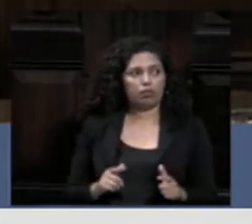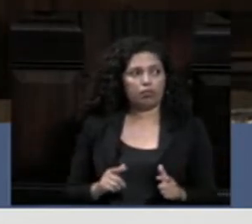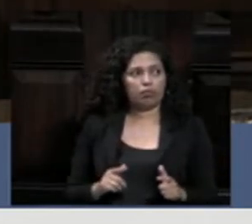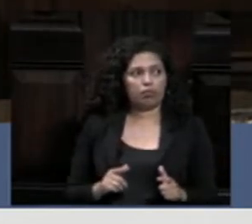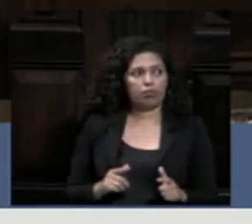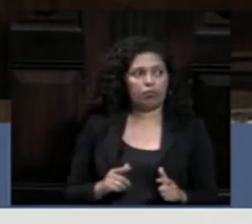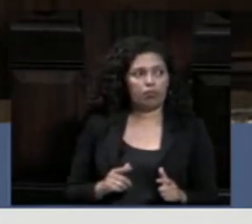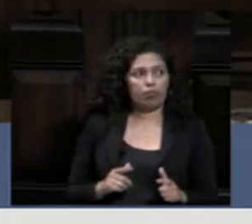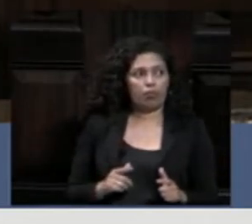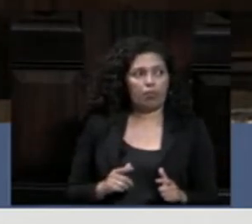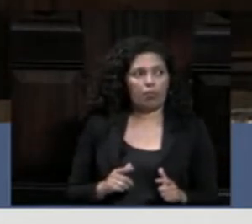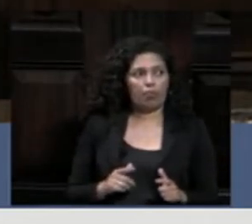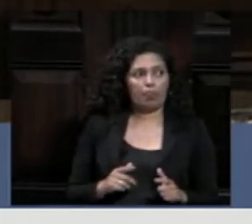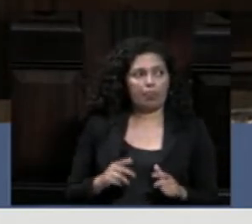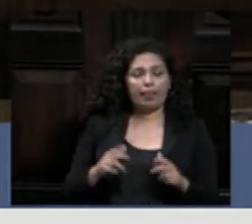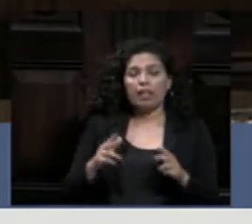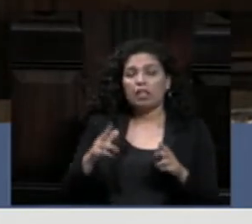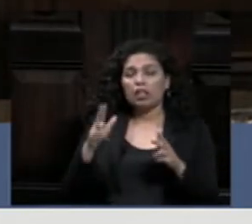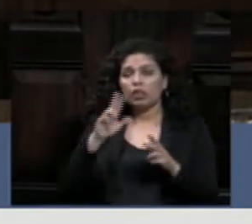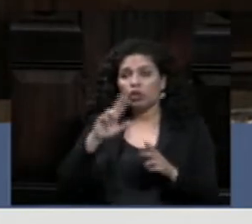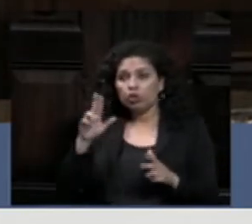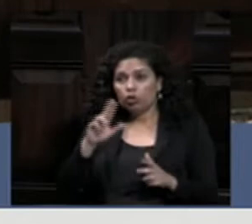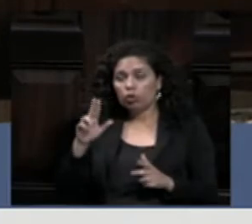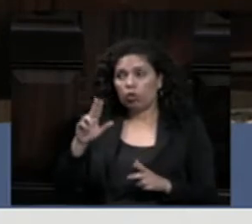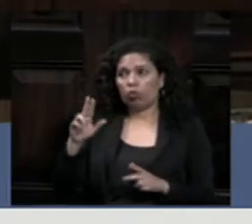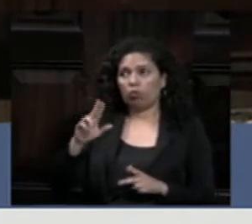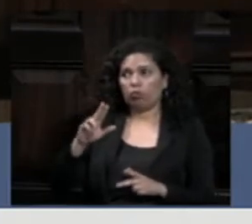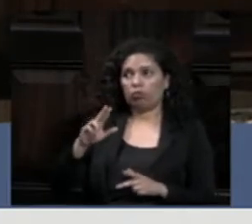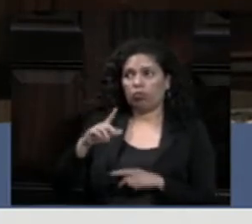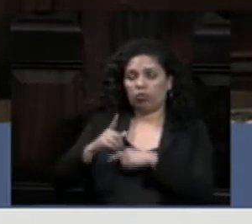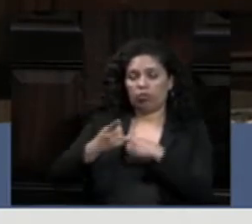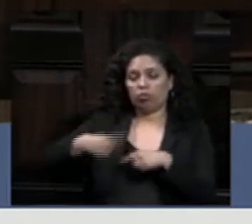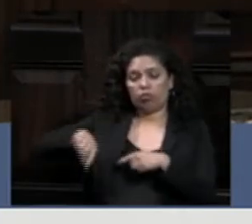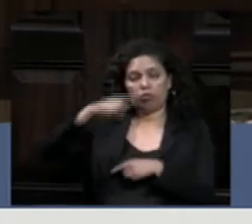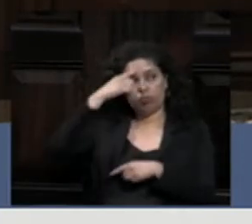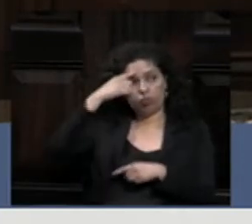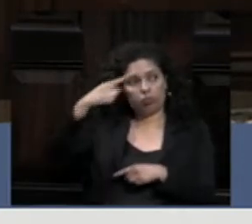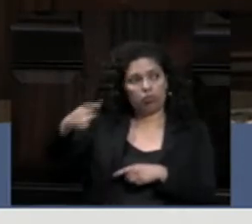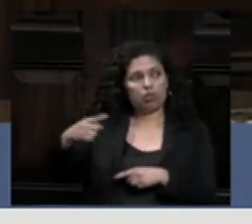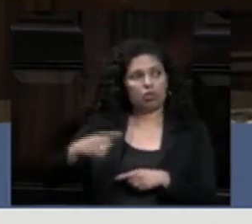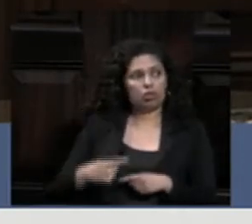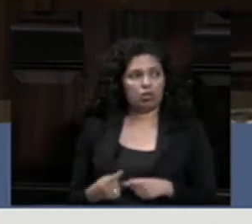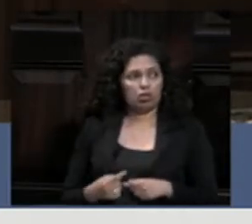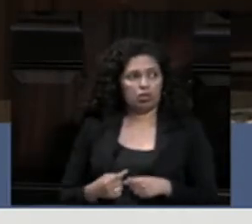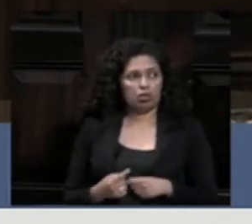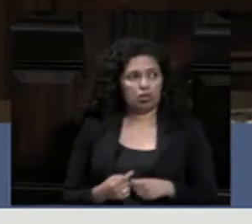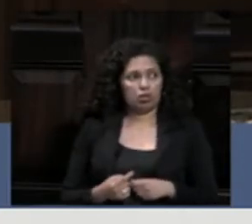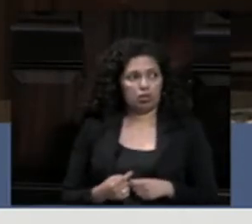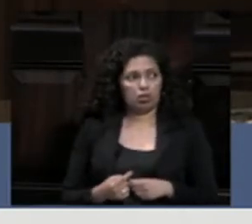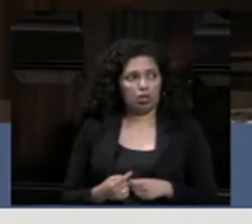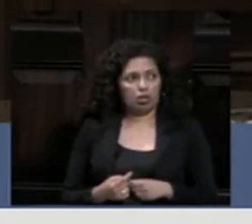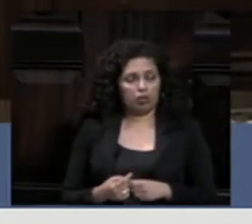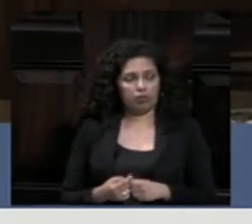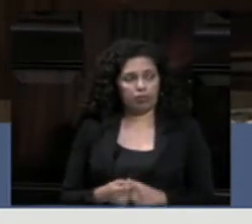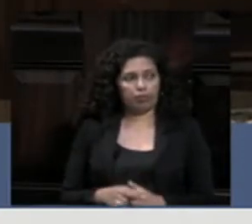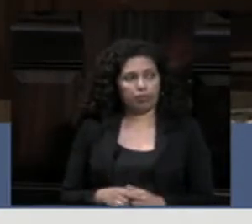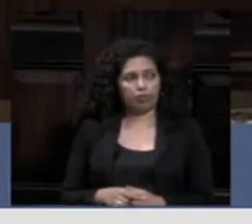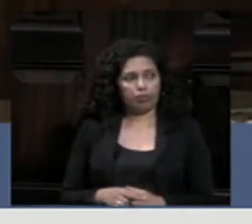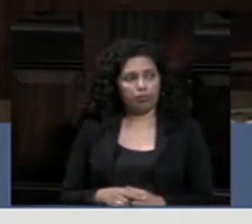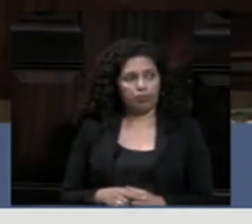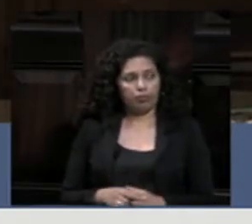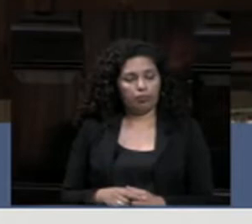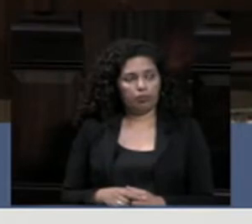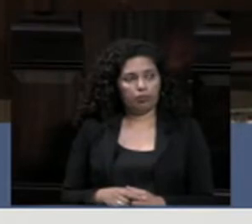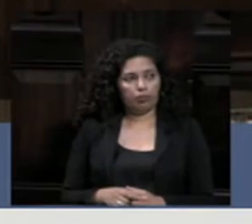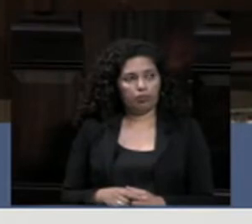esse outro que muda o nome entrou em urgência e vai obrigar a modificar até a nomenclatura dos outros.